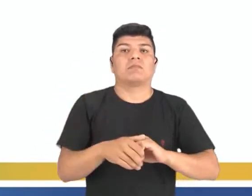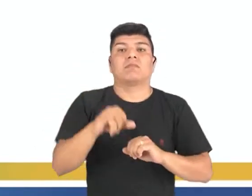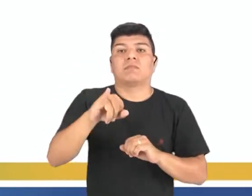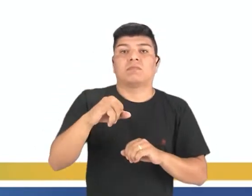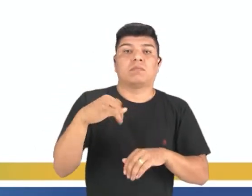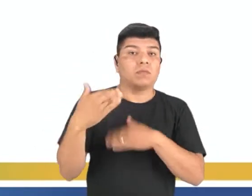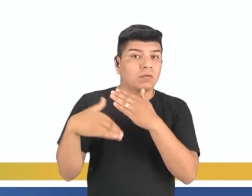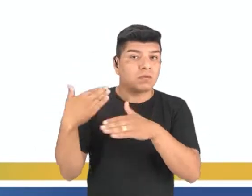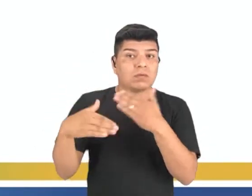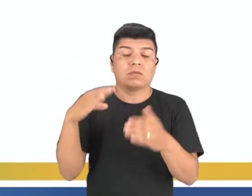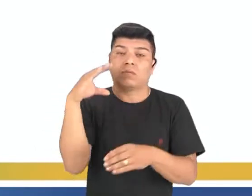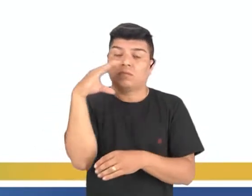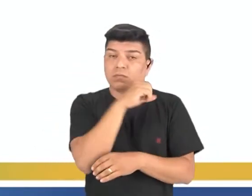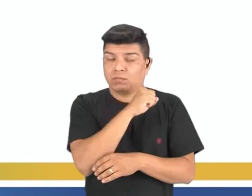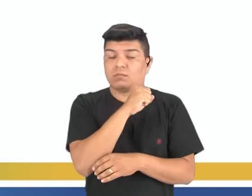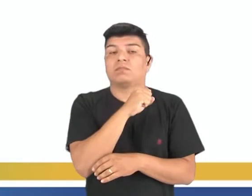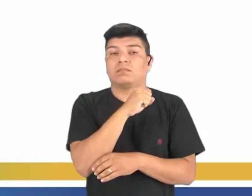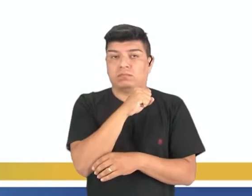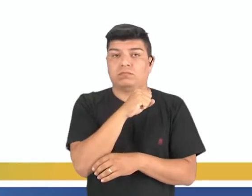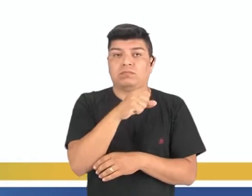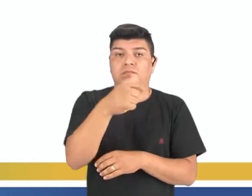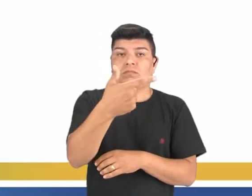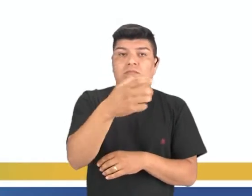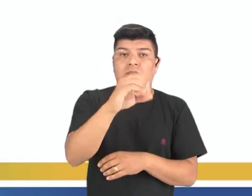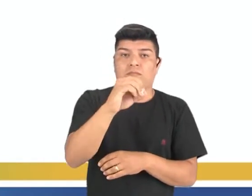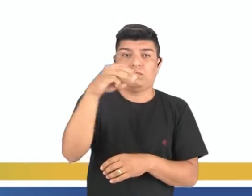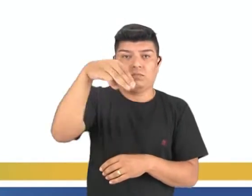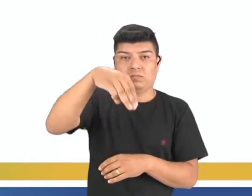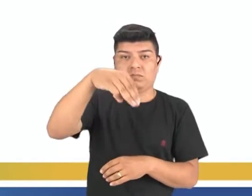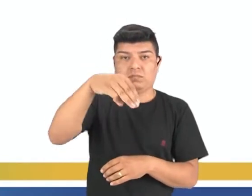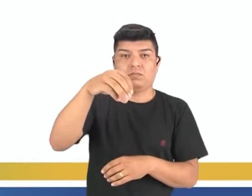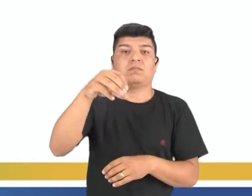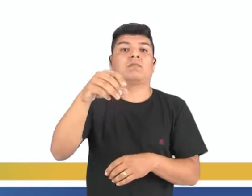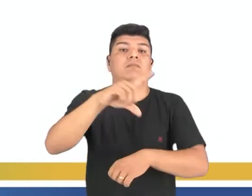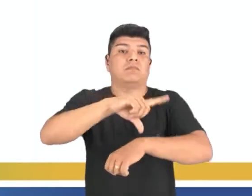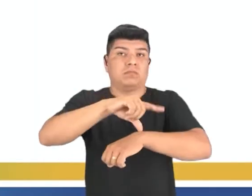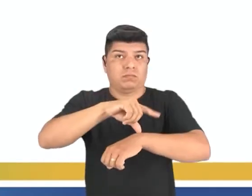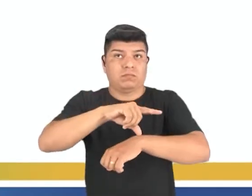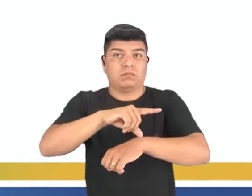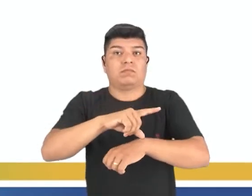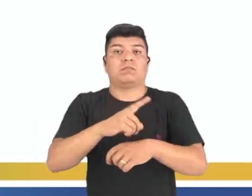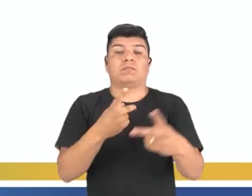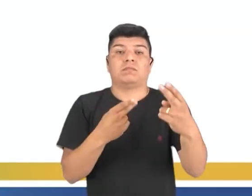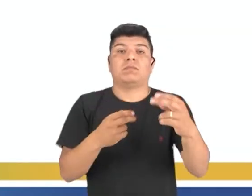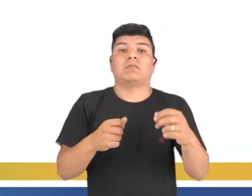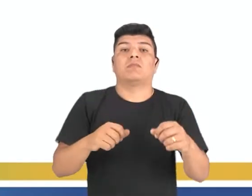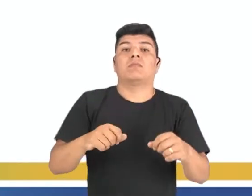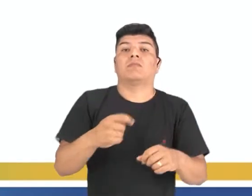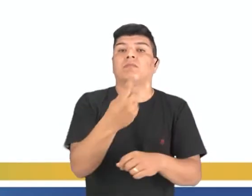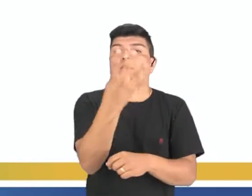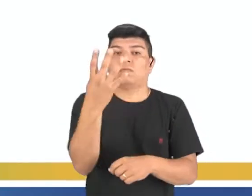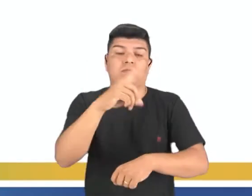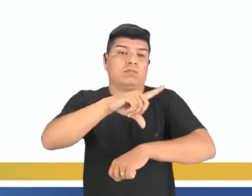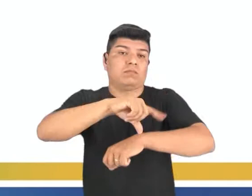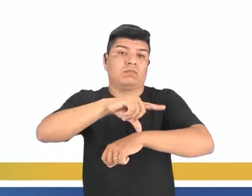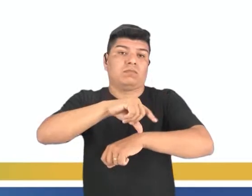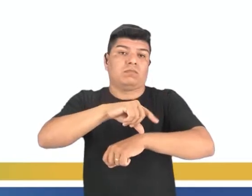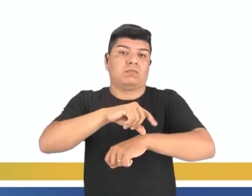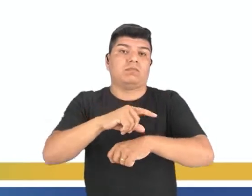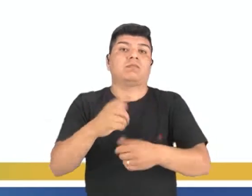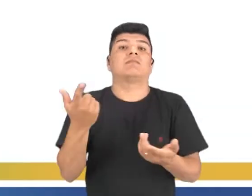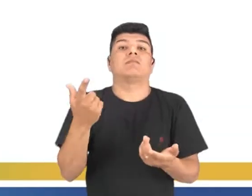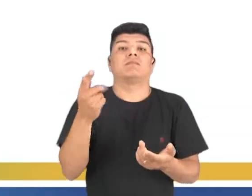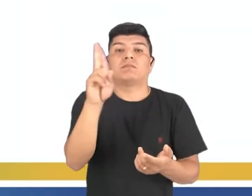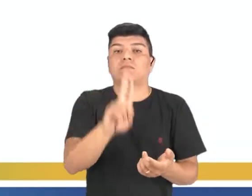desenvolveu uma velocidade de 20 metros por segundo nesse mesmo trajeto, quanto tempo o Caio vai levar, então,